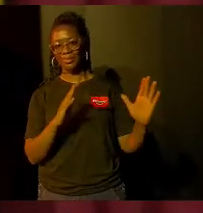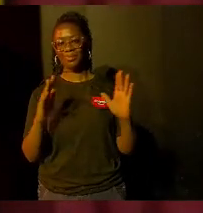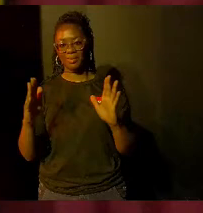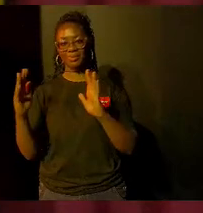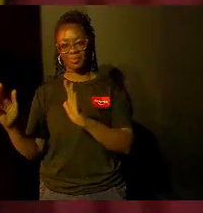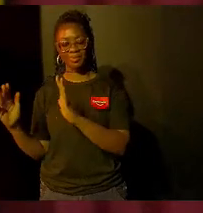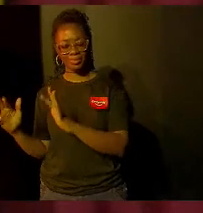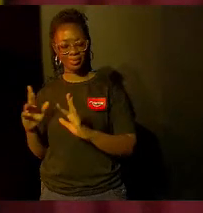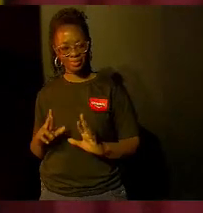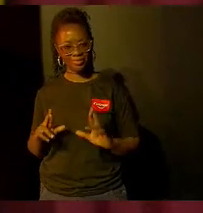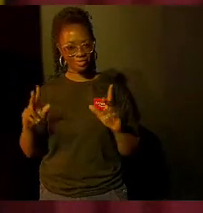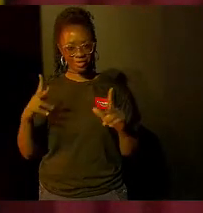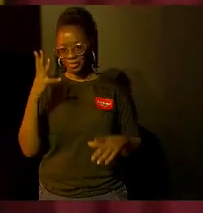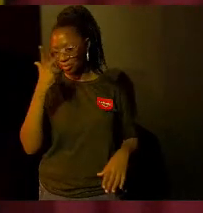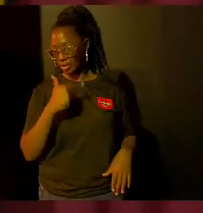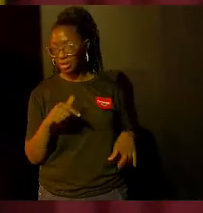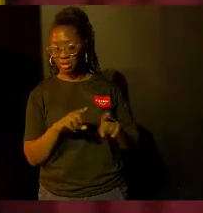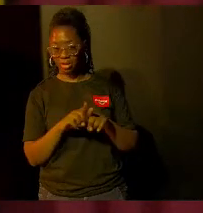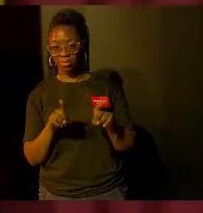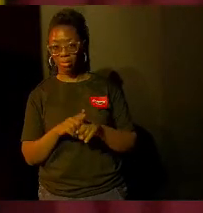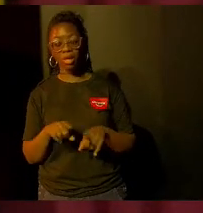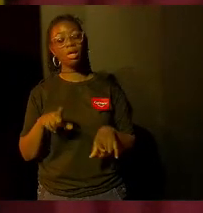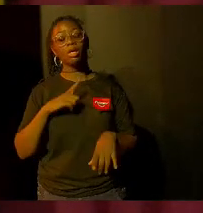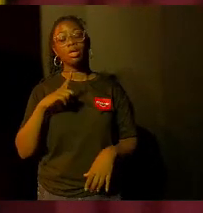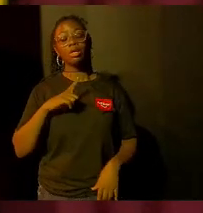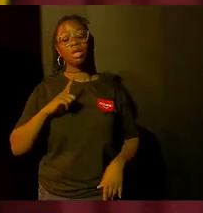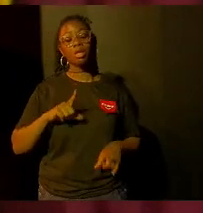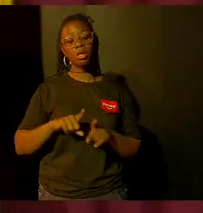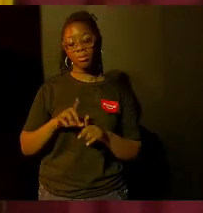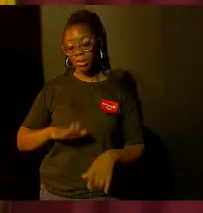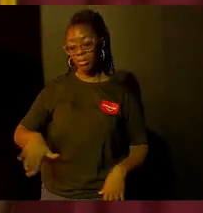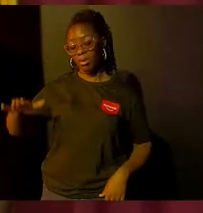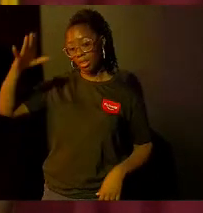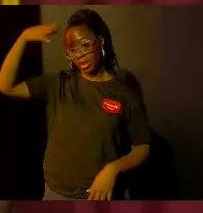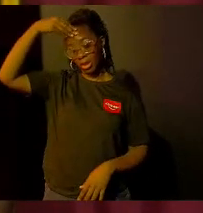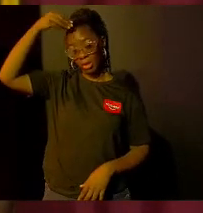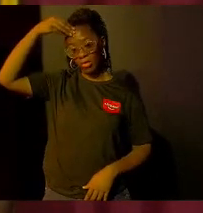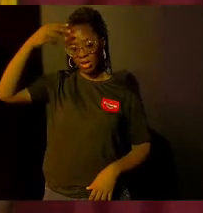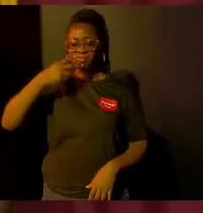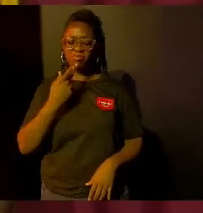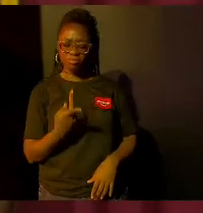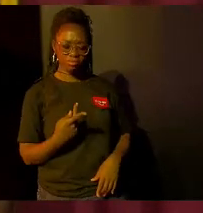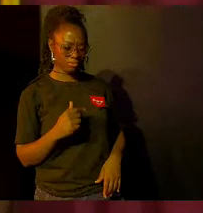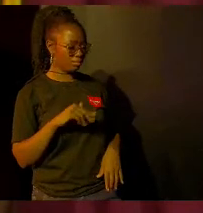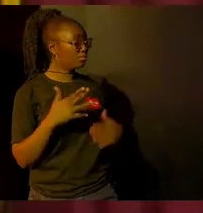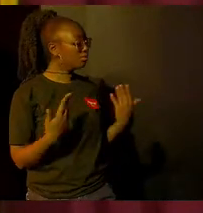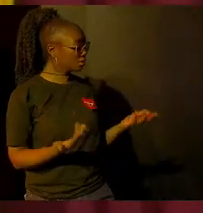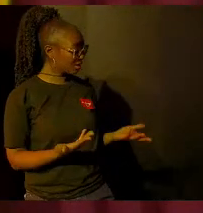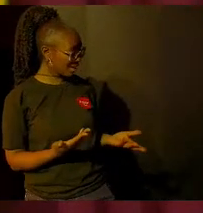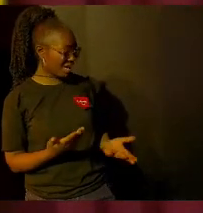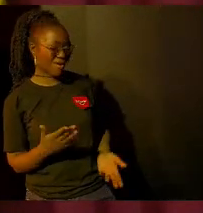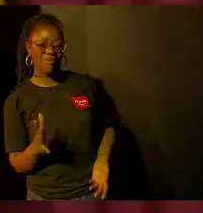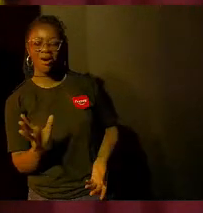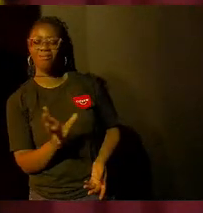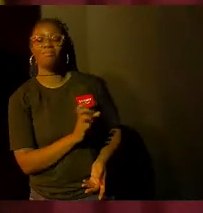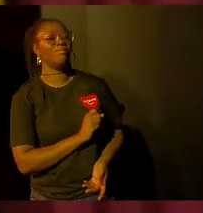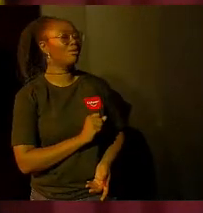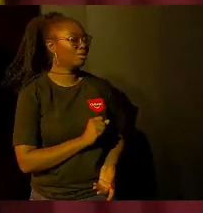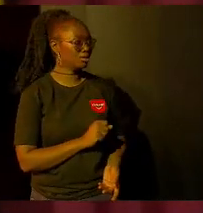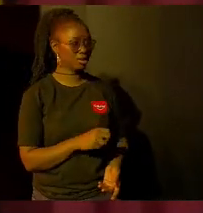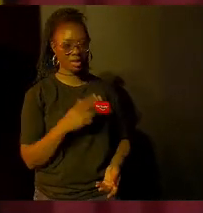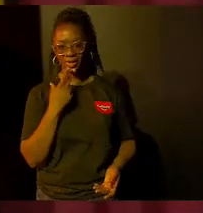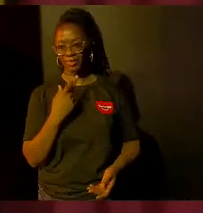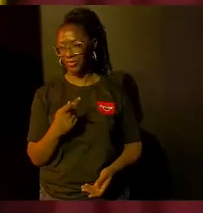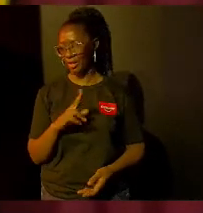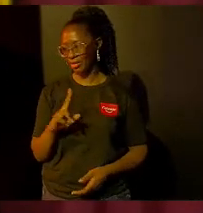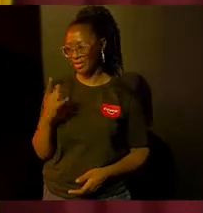do seu do seu afilhado que você fala para ele Ah quem é o quem é o adorado E aí